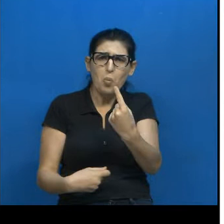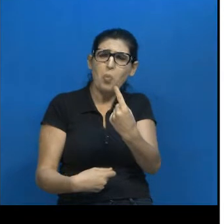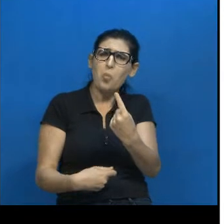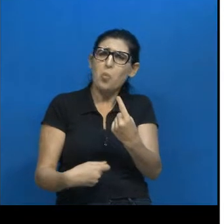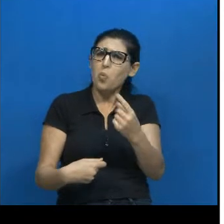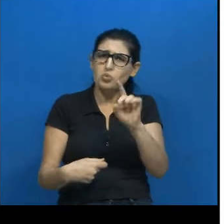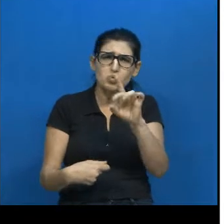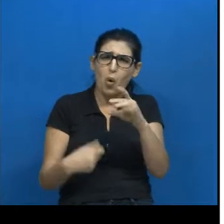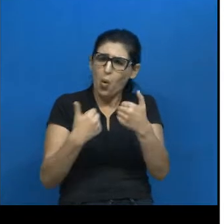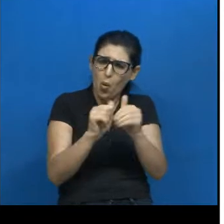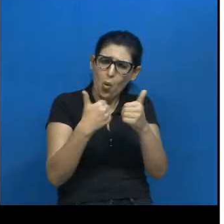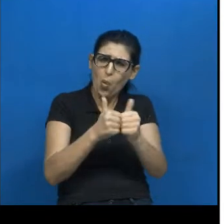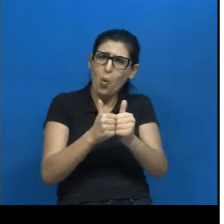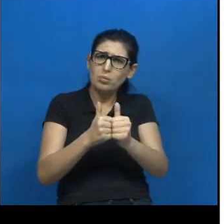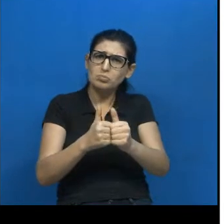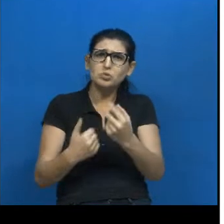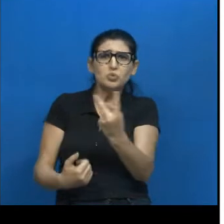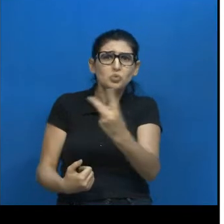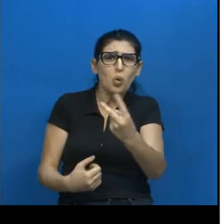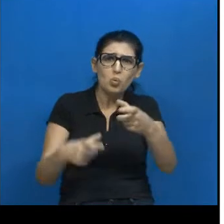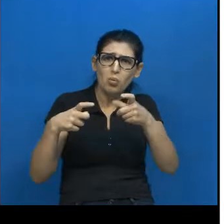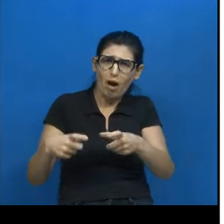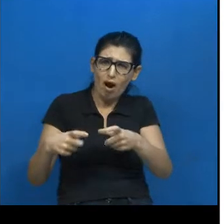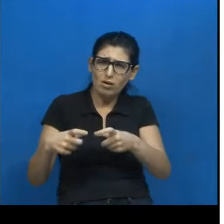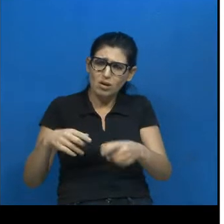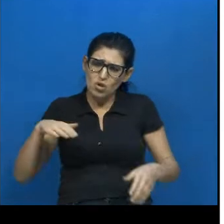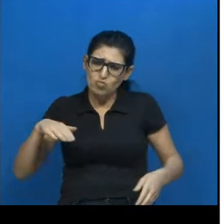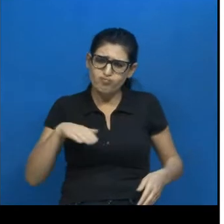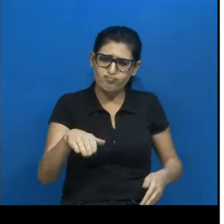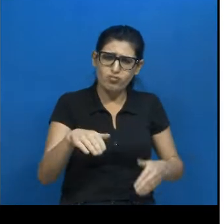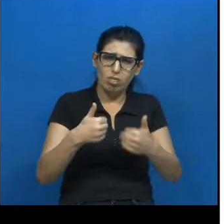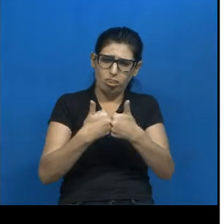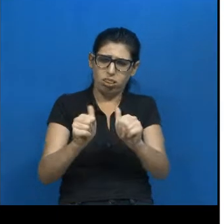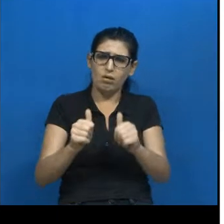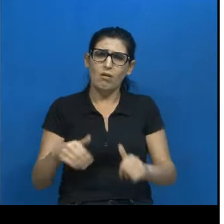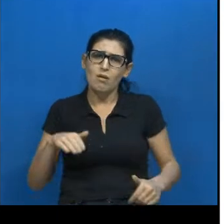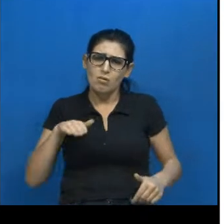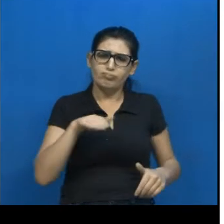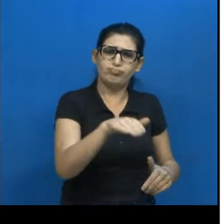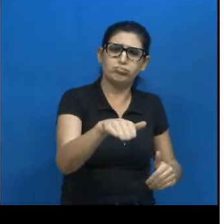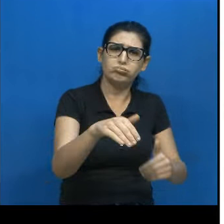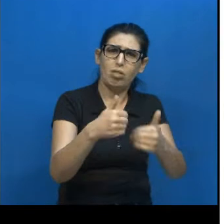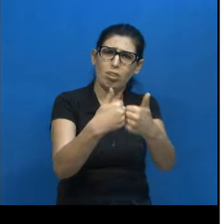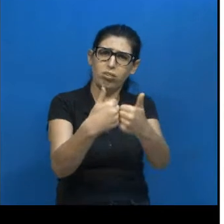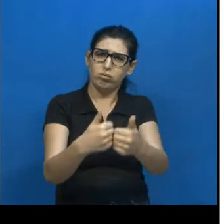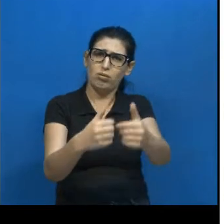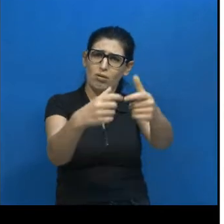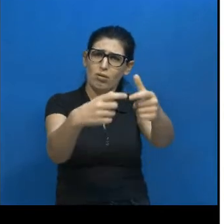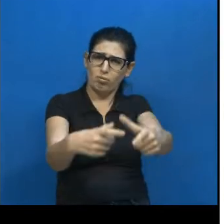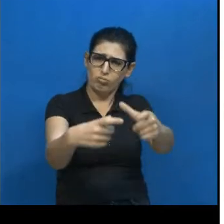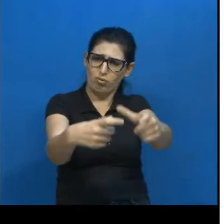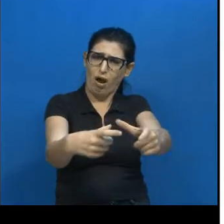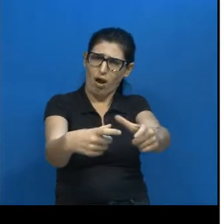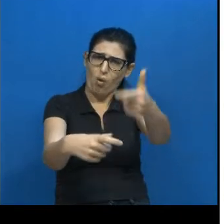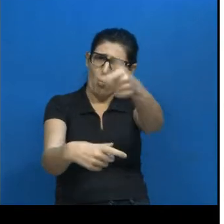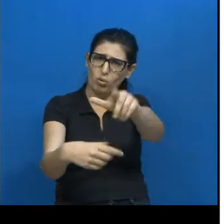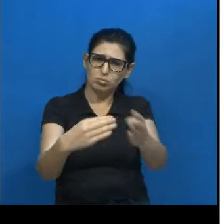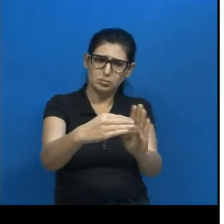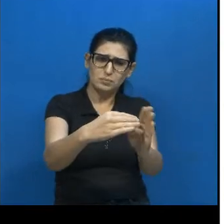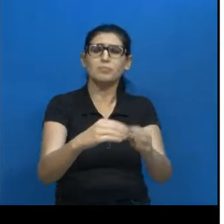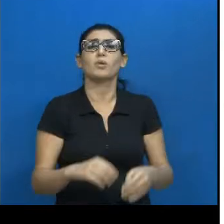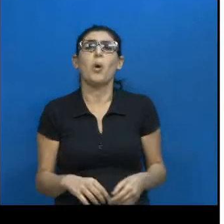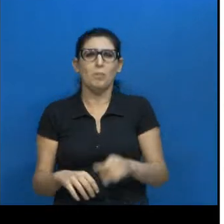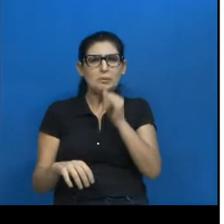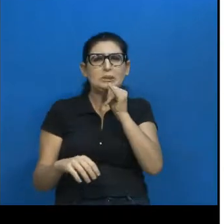E aqui eu vou começar a mostrar para vocês qual que é a proposta de atendimento. Que aqui eu vou falar assim, foco Cidade de